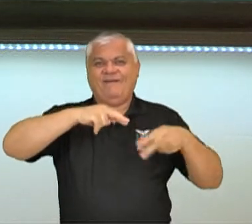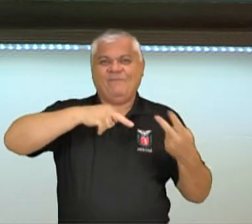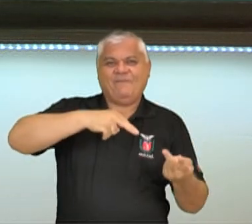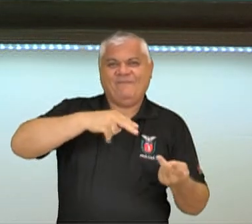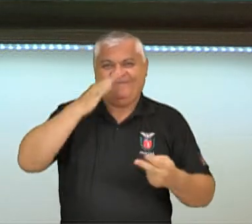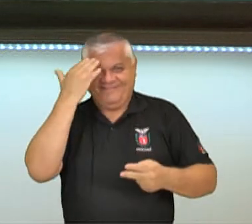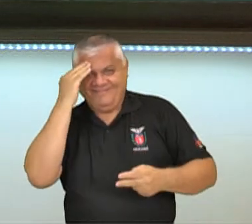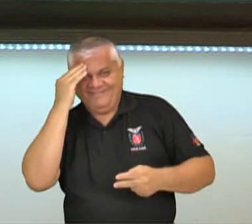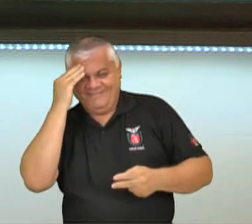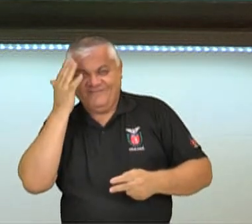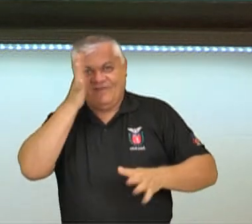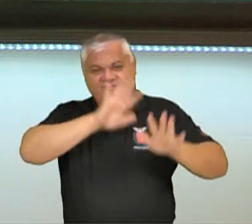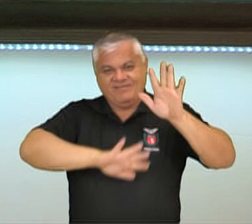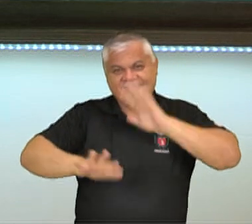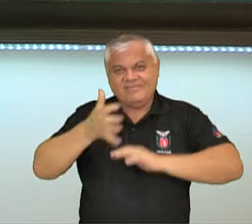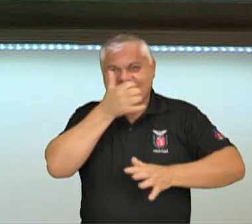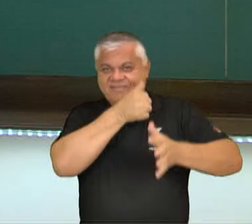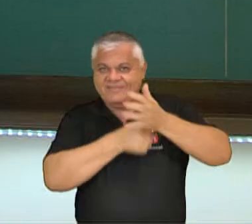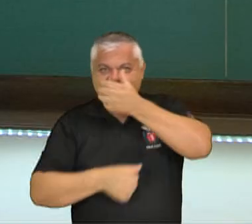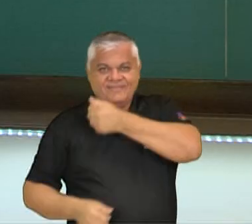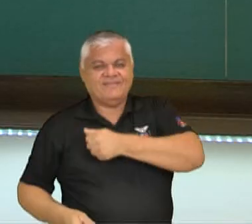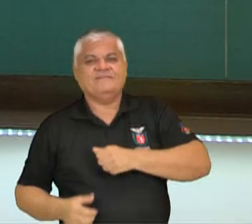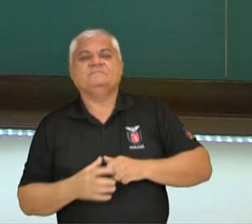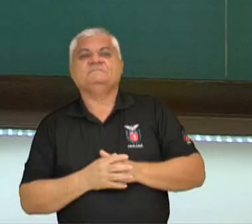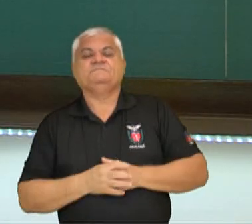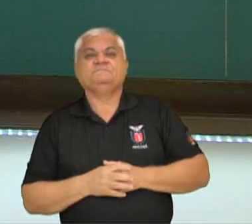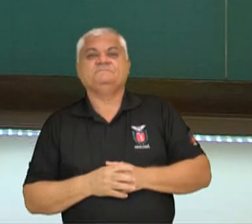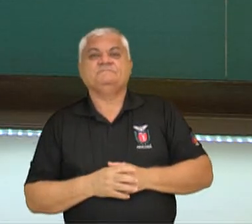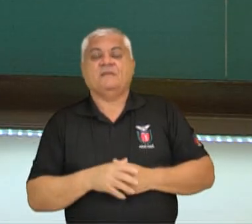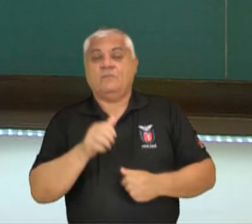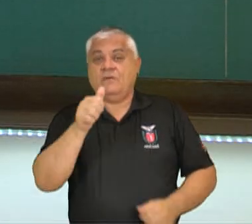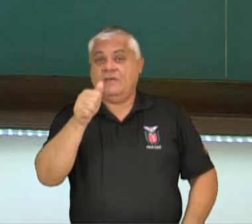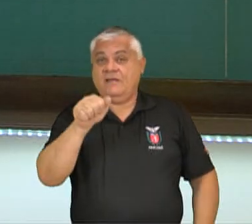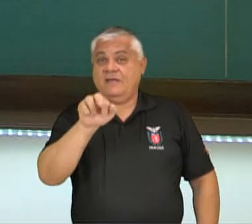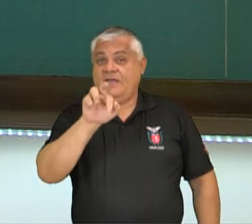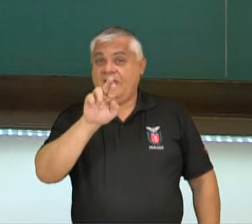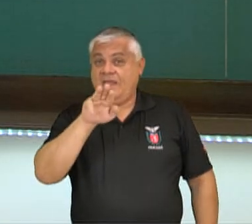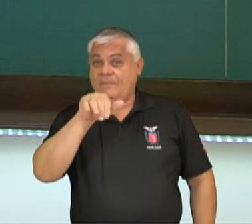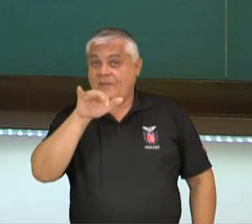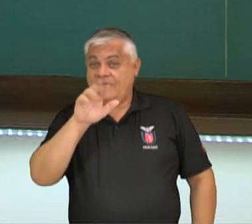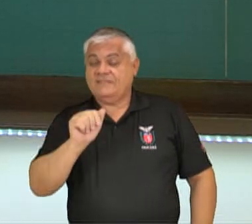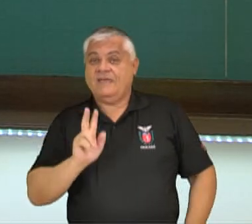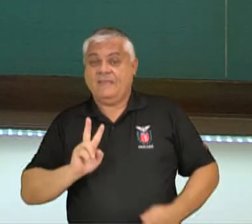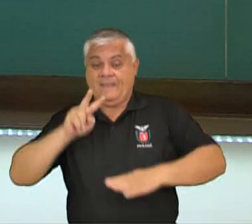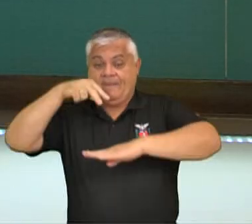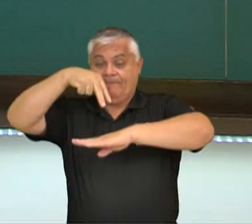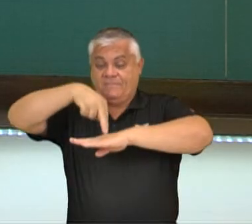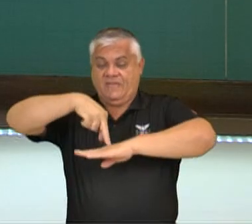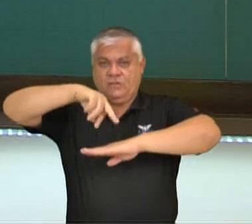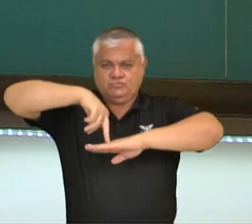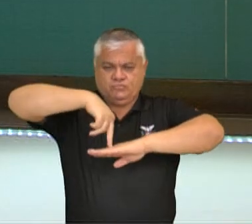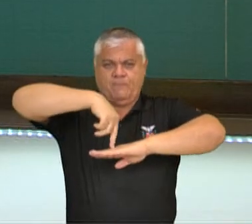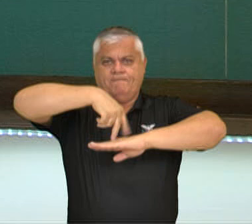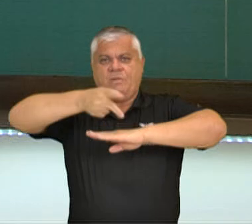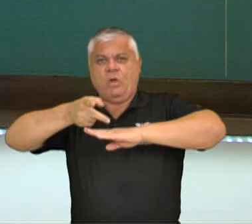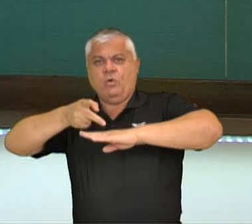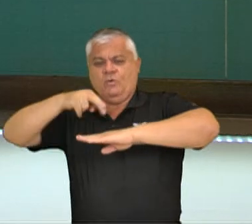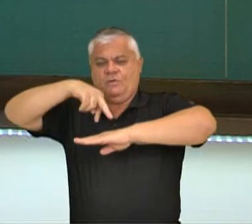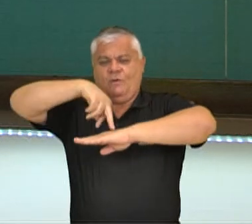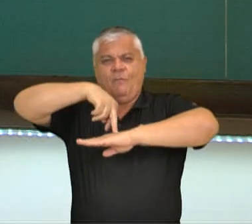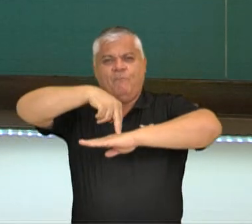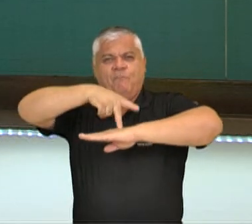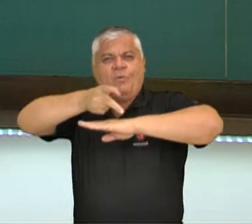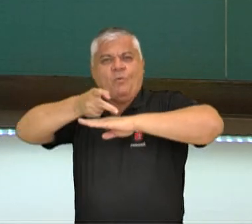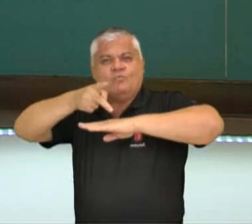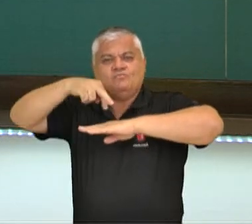golpe, ok? Então, falando da armada, um golpe em pé, um giro que o